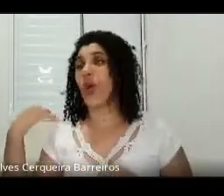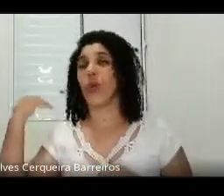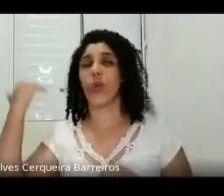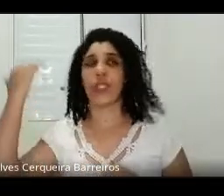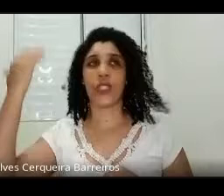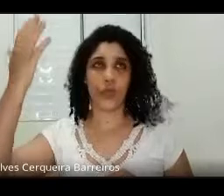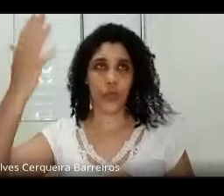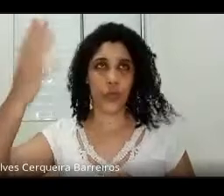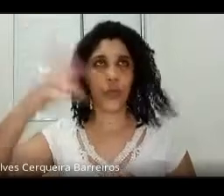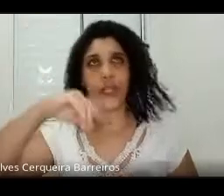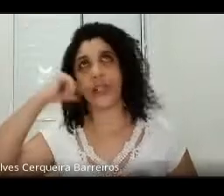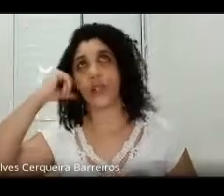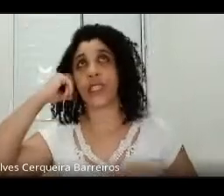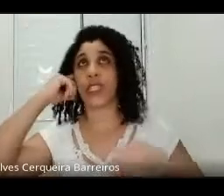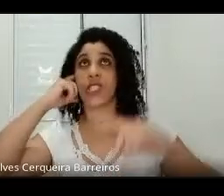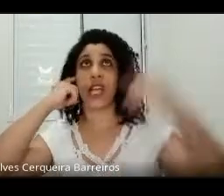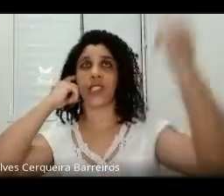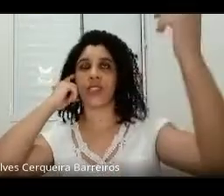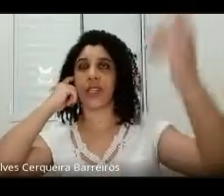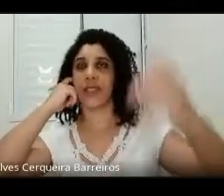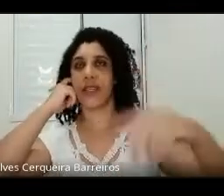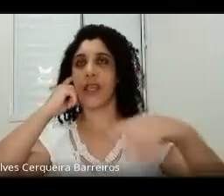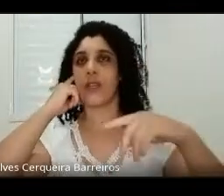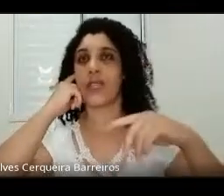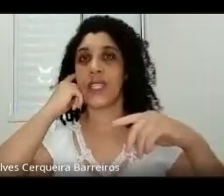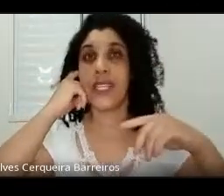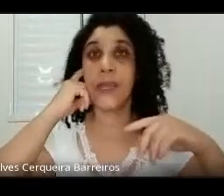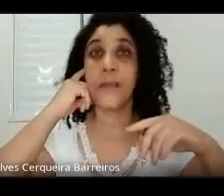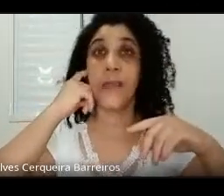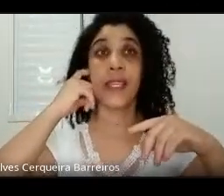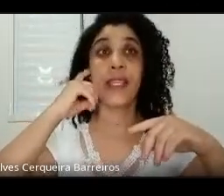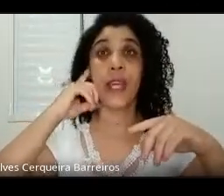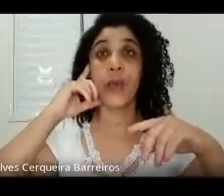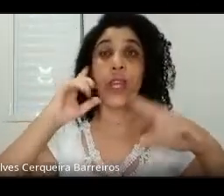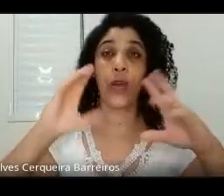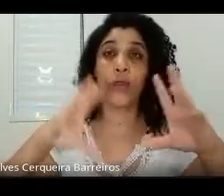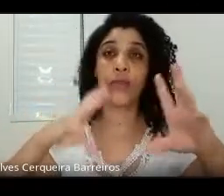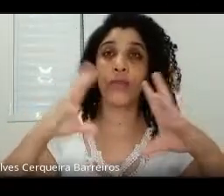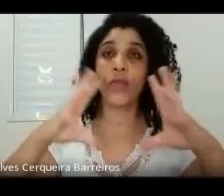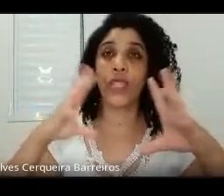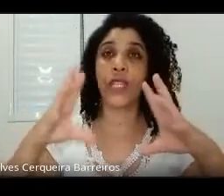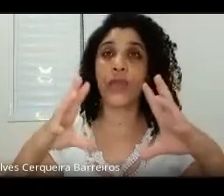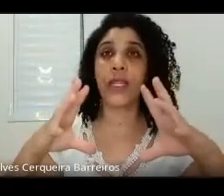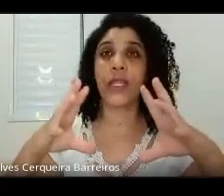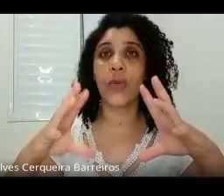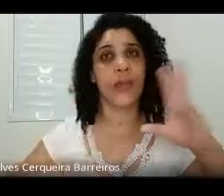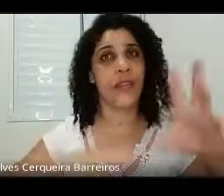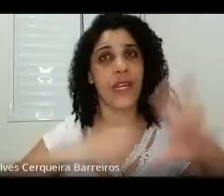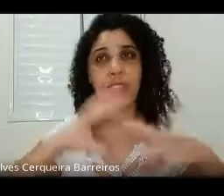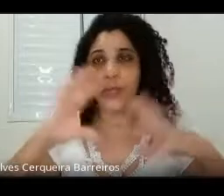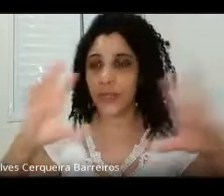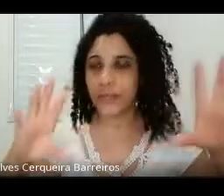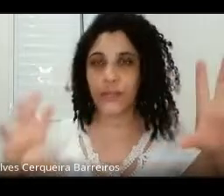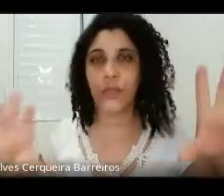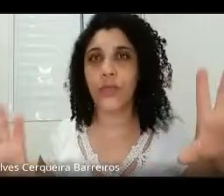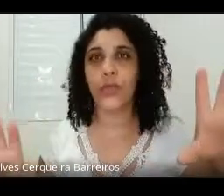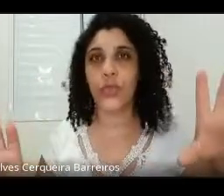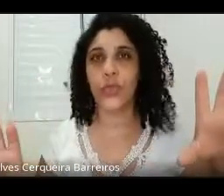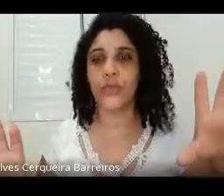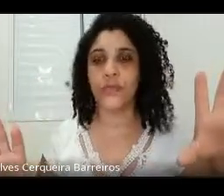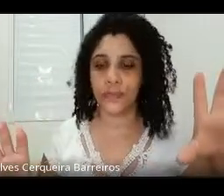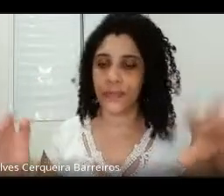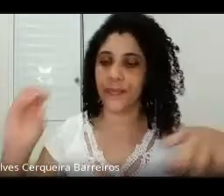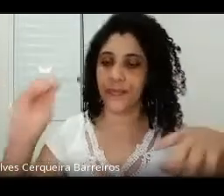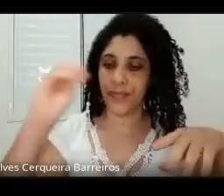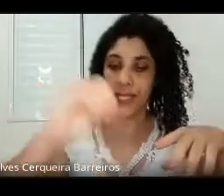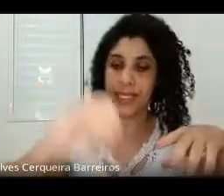passado, coisas do futuro, né? Coisas que a gente acha que vai acontecer. Então, eu utilizo a língua para falar sobre